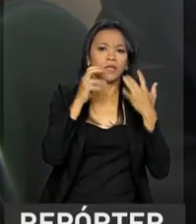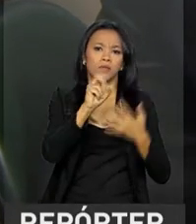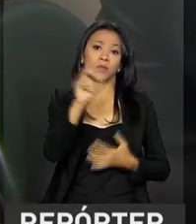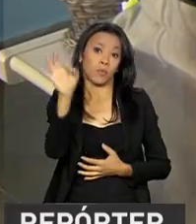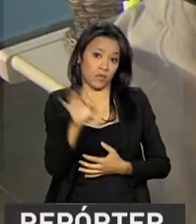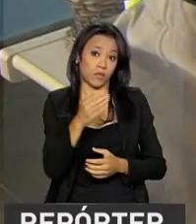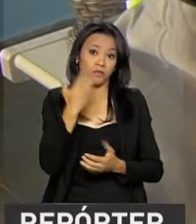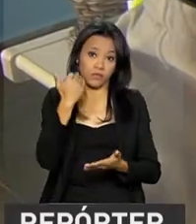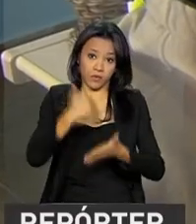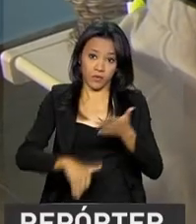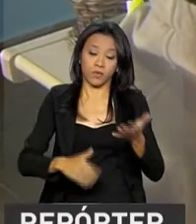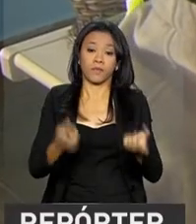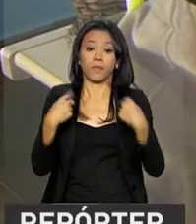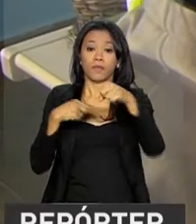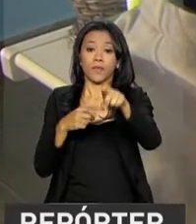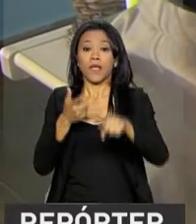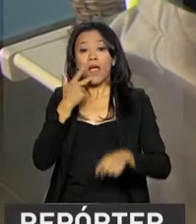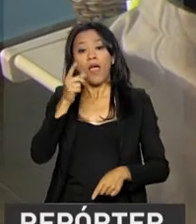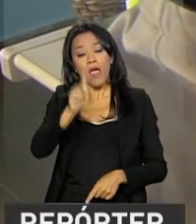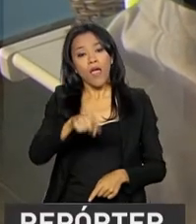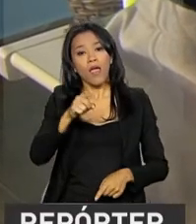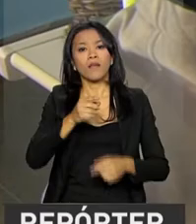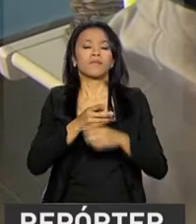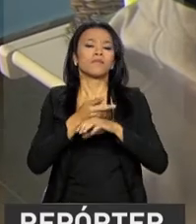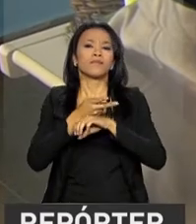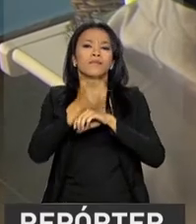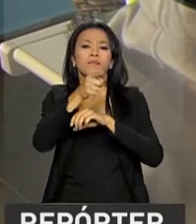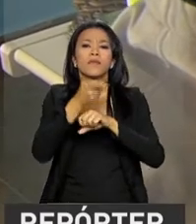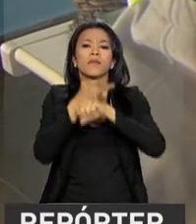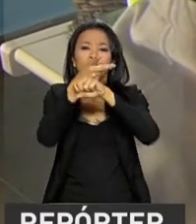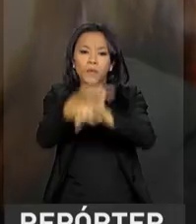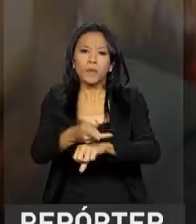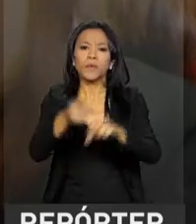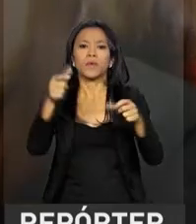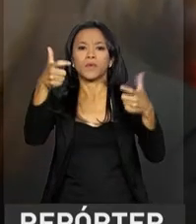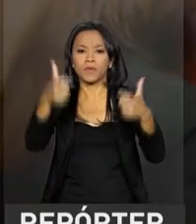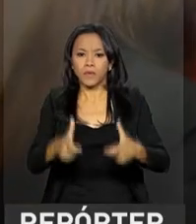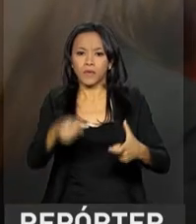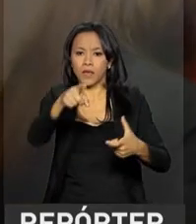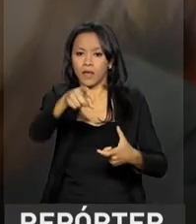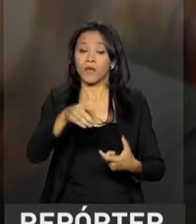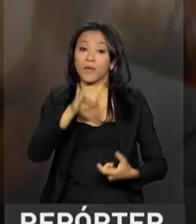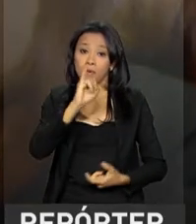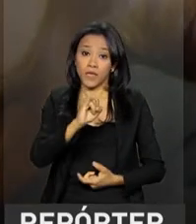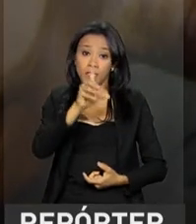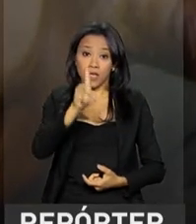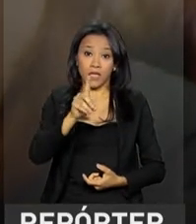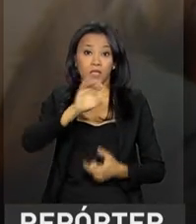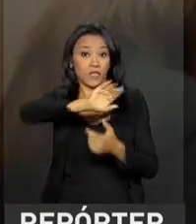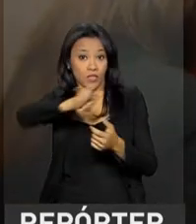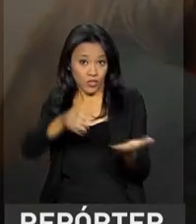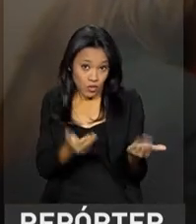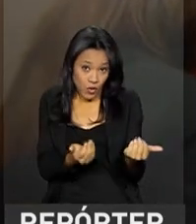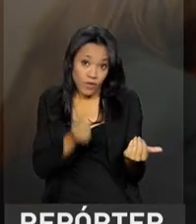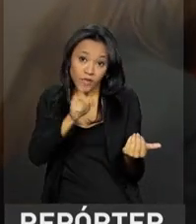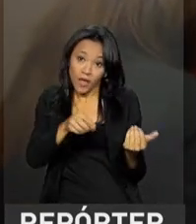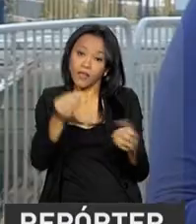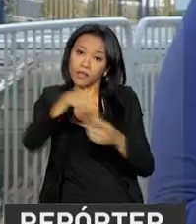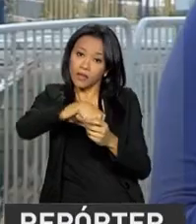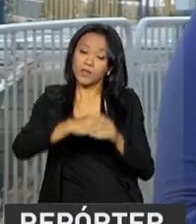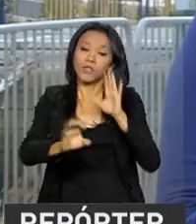dos centros de referência de assistência social no município onde mora. O ID Jovem faz parte do Estatuto da